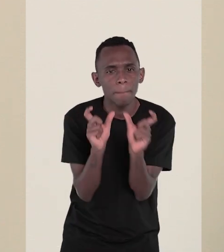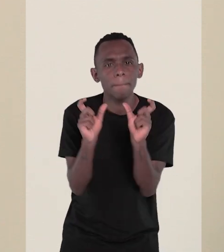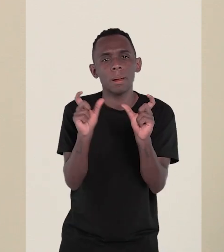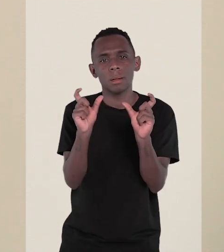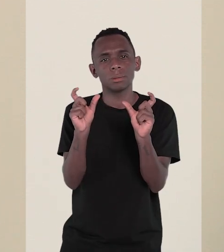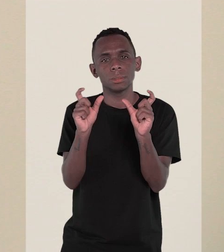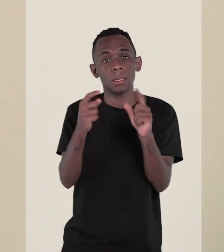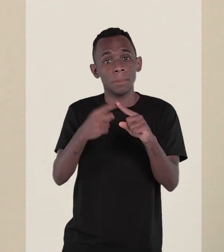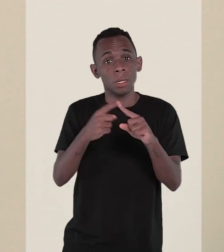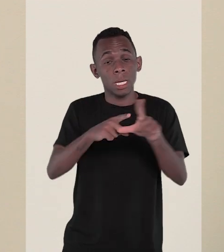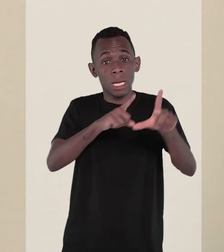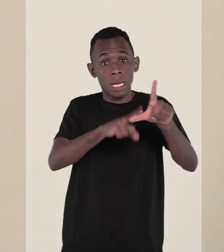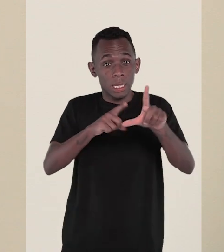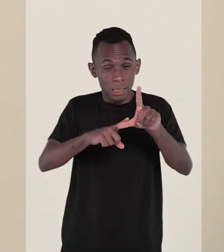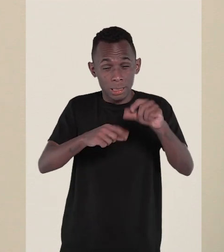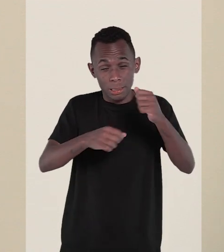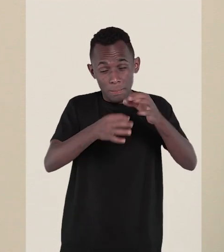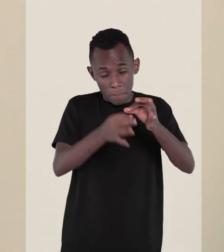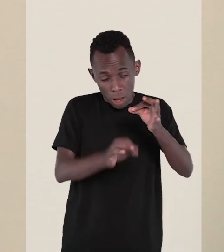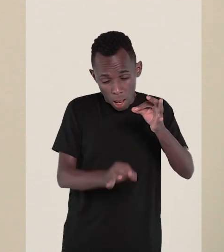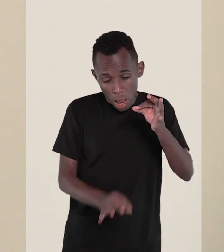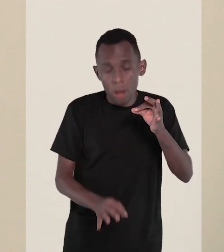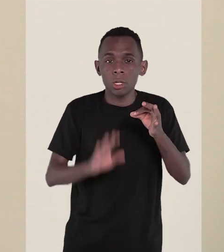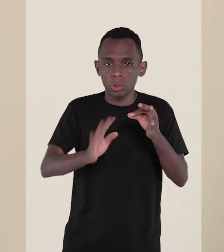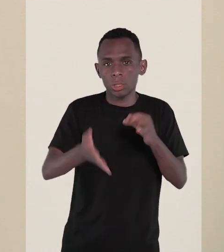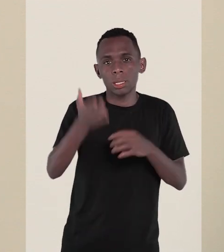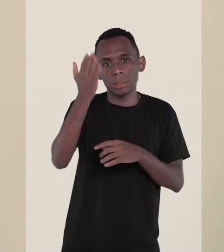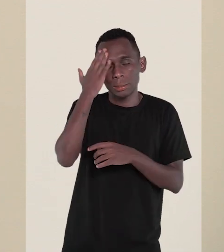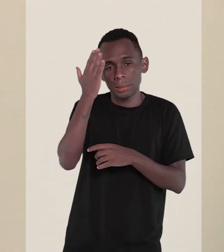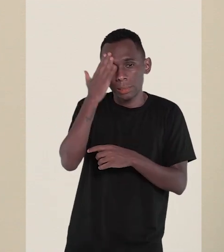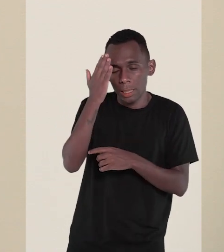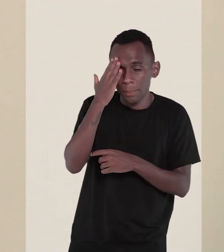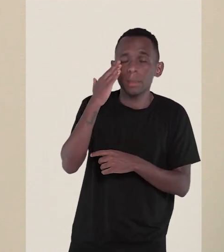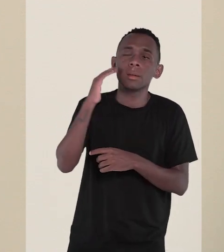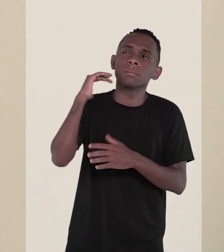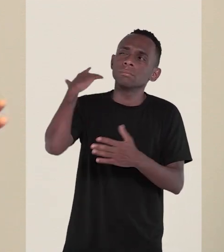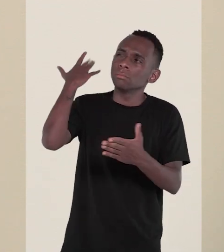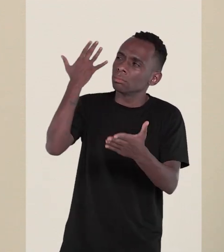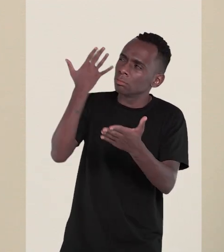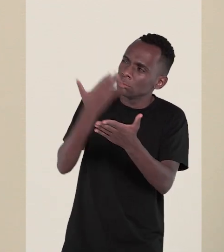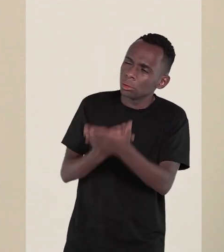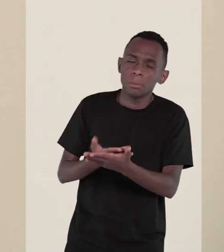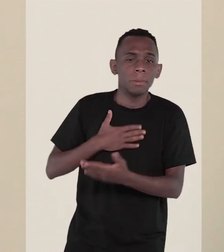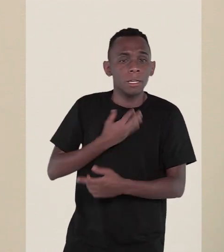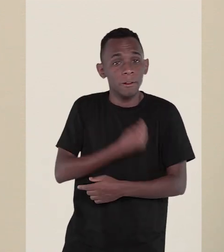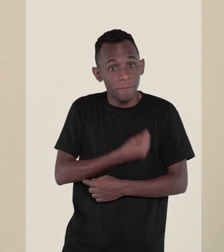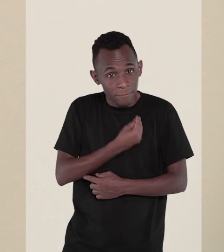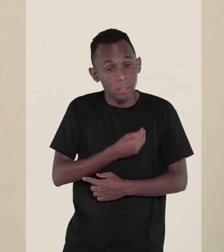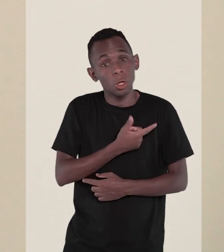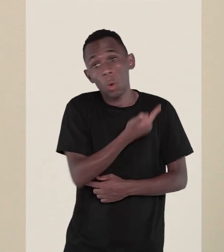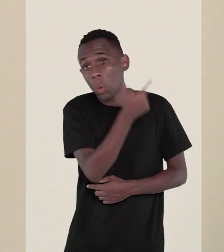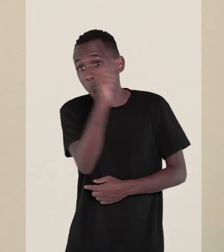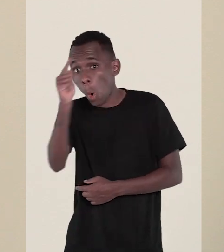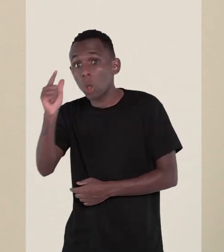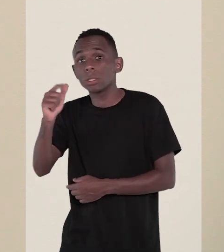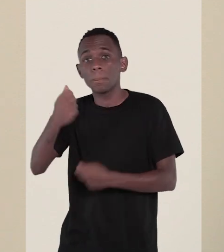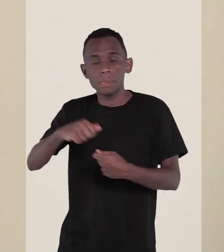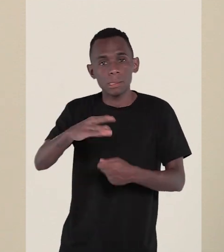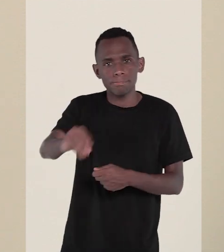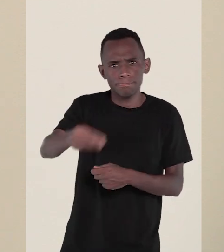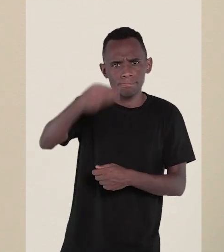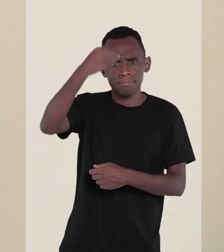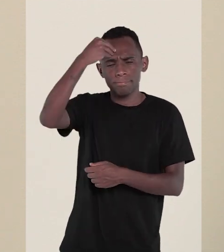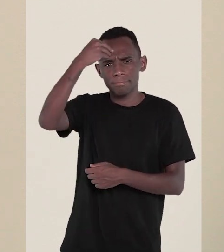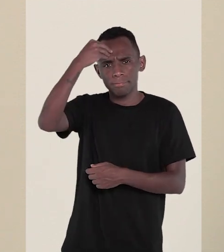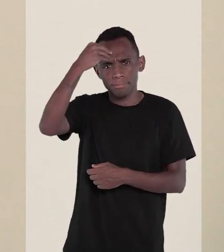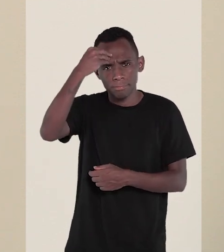porque são letras enormes, que muitas delas eu já sabia quase todas, porque eu ouvia a minha vida inteira, mas tive que decorar outras